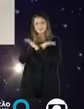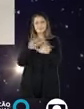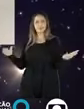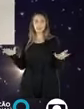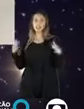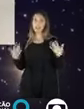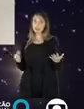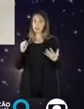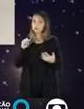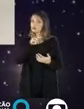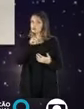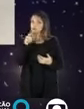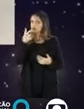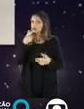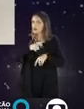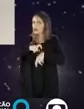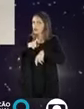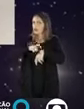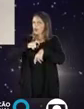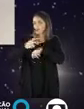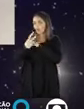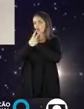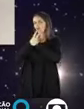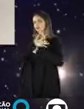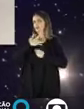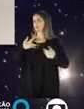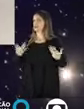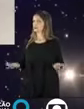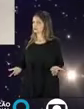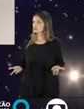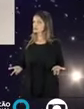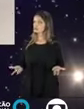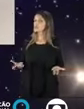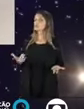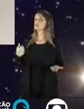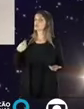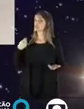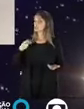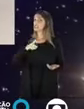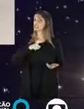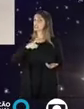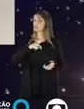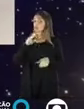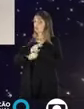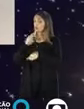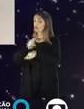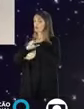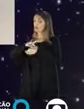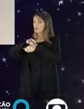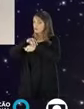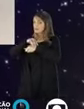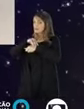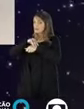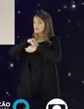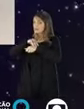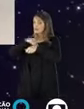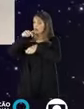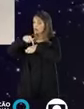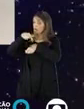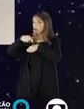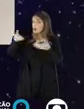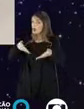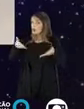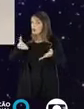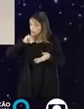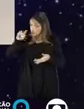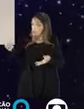Se vocês não tiverem tempo para cuidar da saúde, vocês terão que ter tempo para cuidar da doença. Então, a hora é essa.